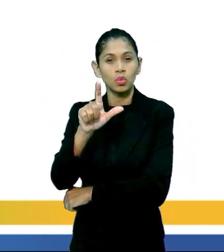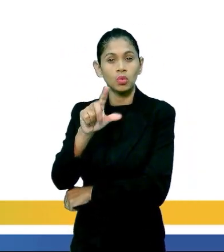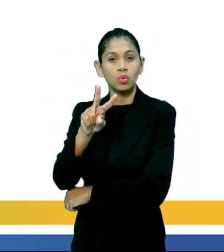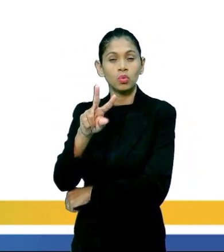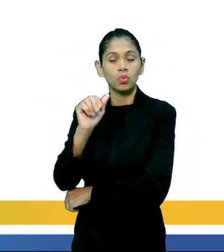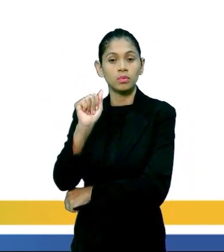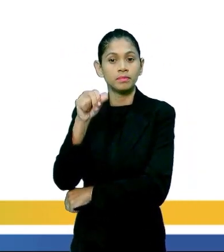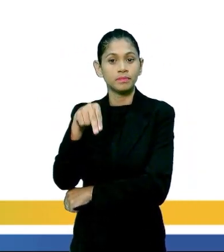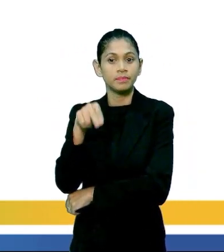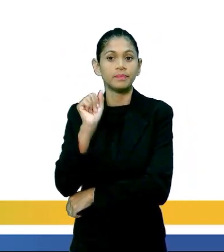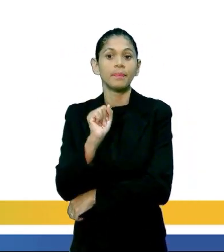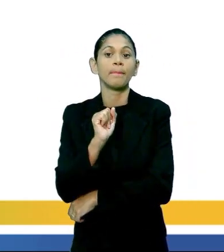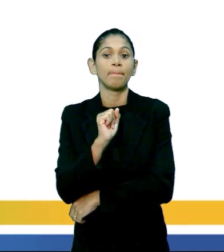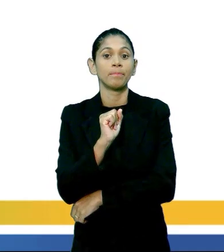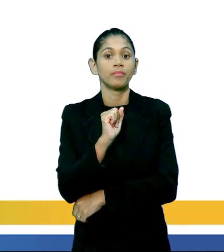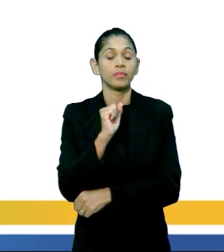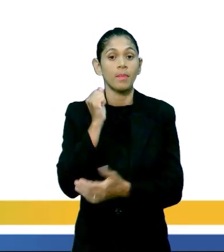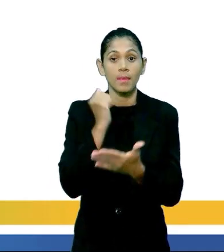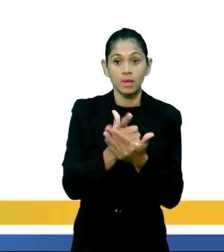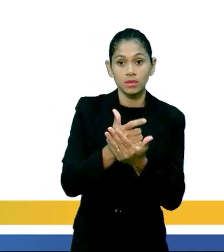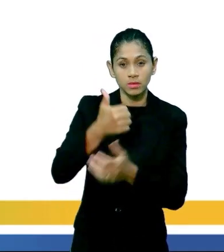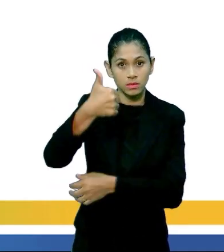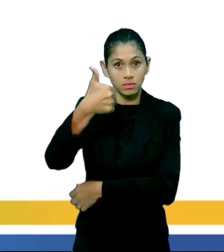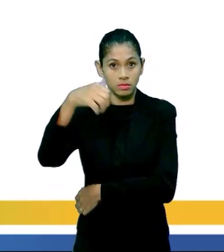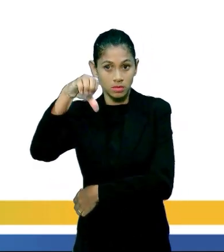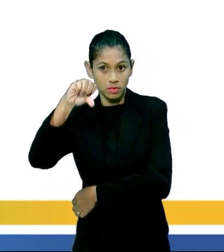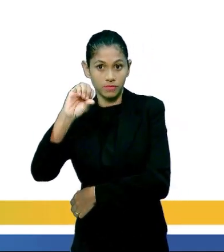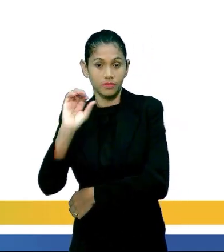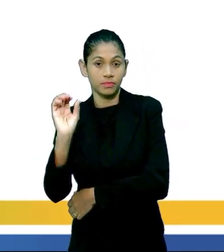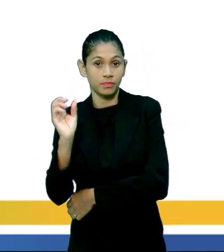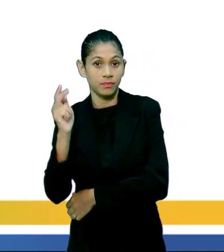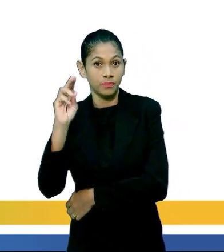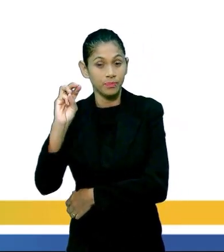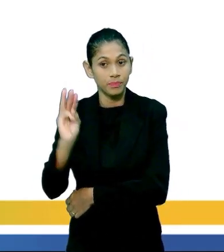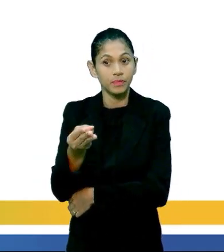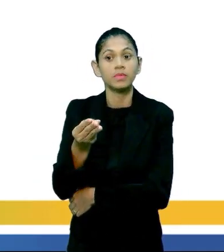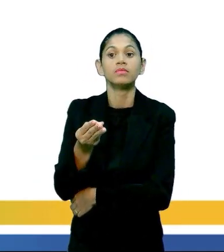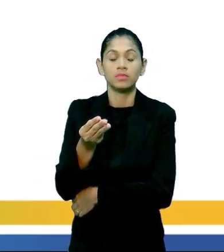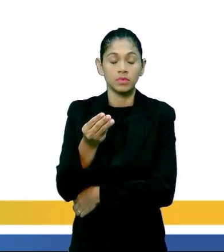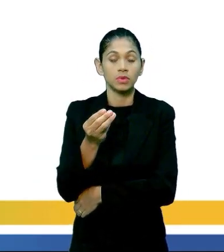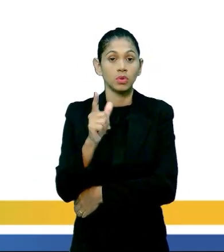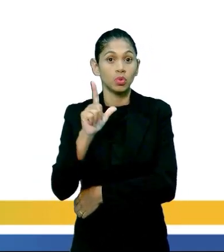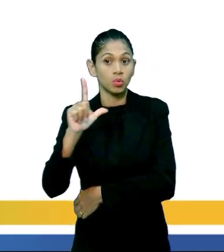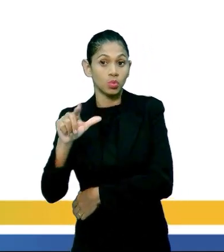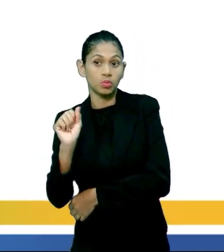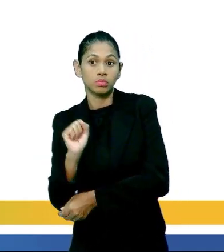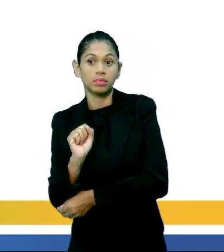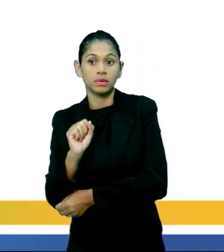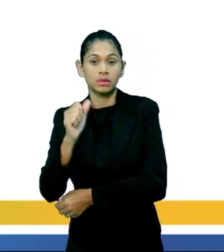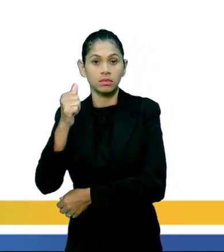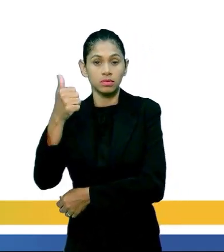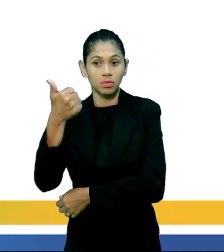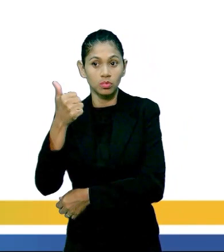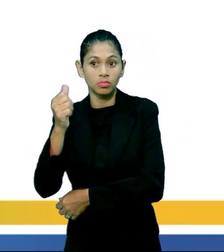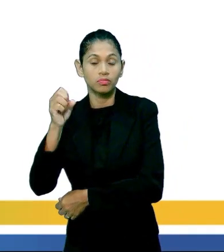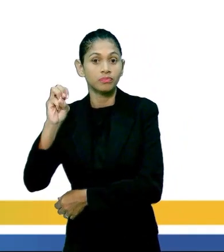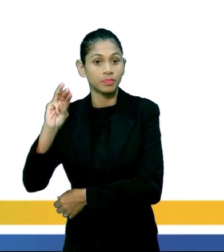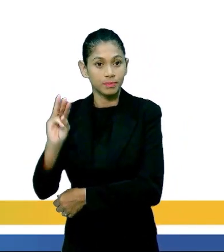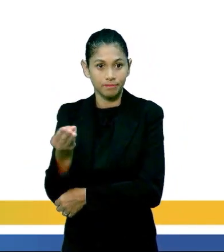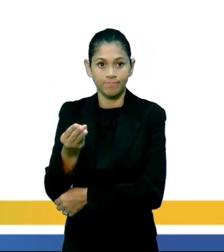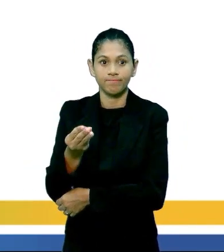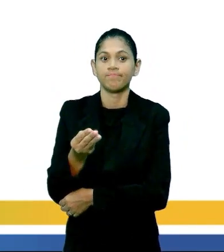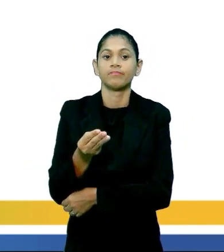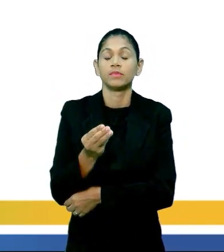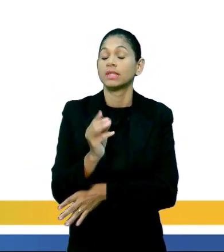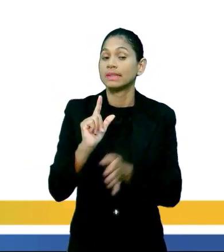alguns anos, venderam o carro por 22.500 e decidiram dividir o valor em partes diretamente proporcionais